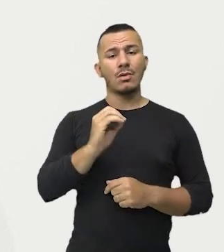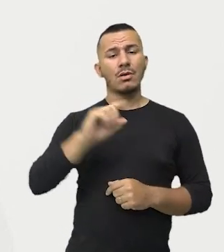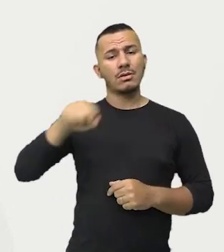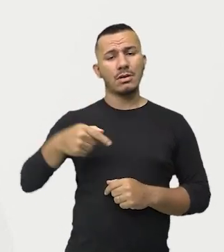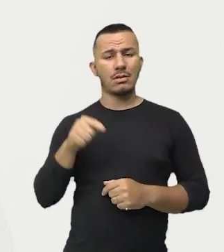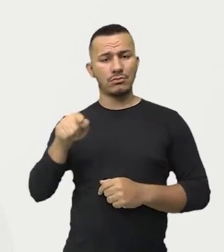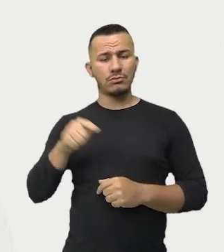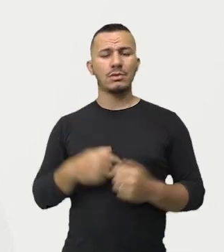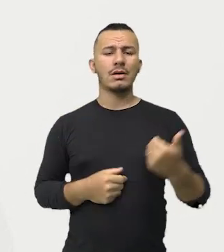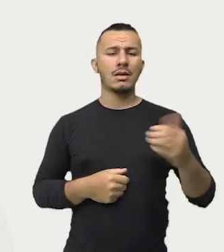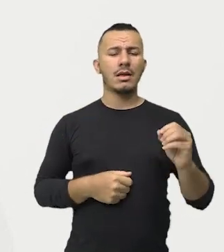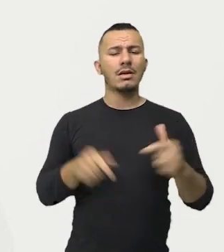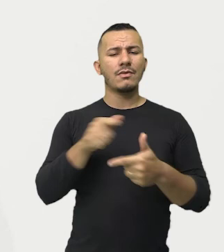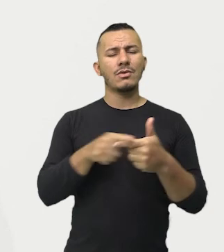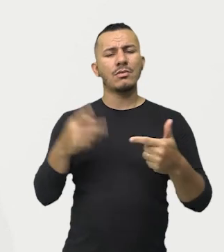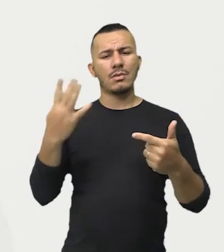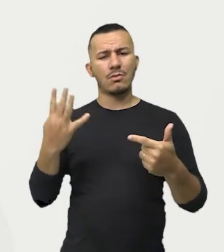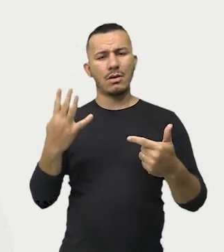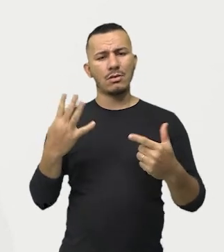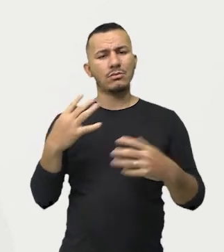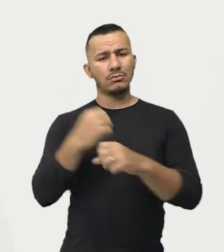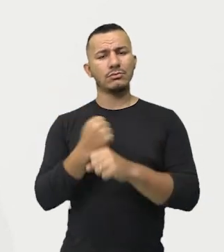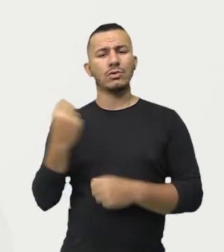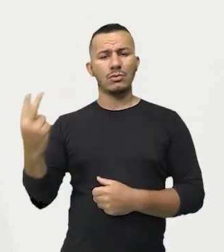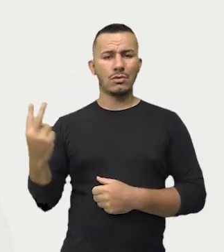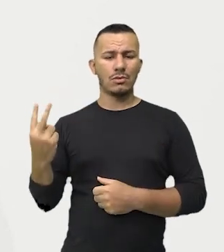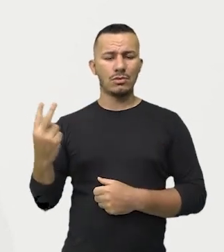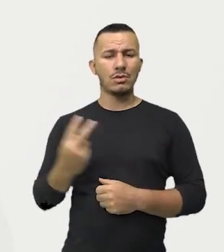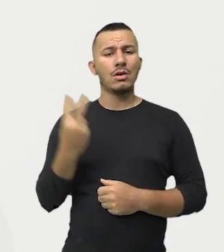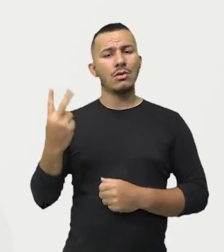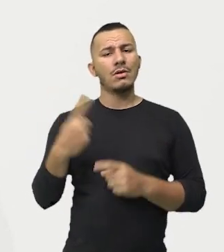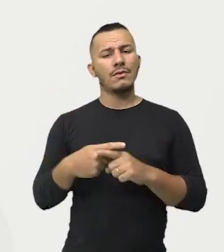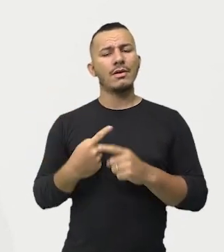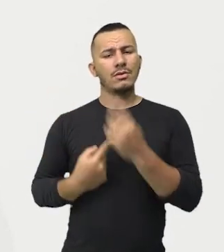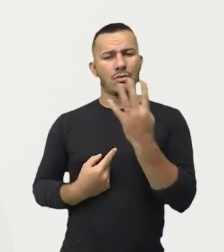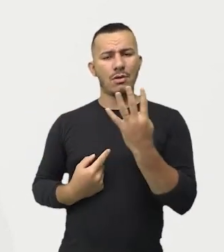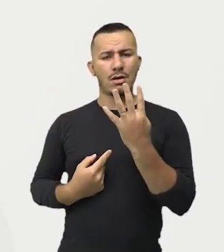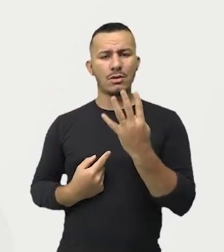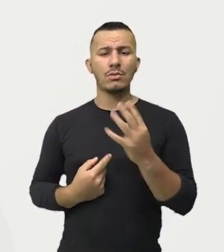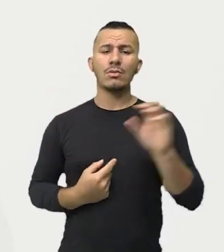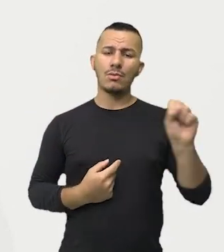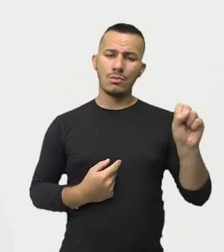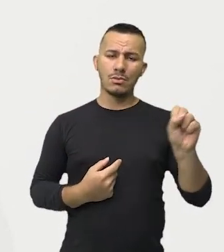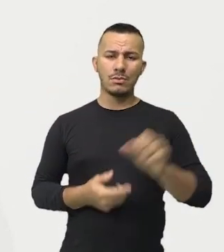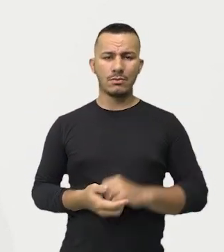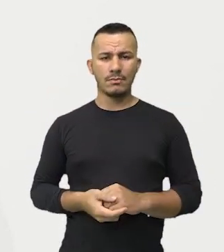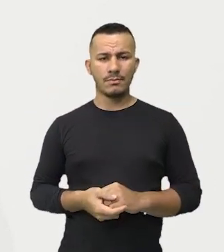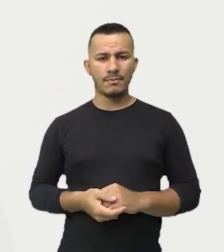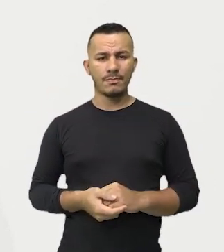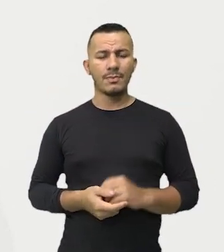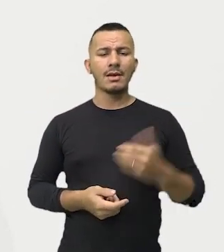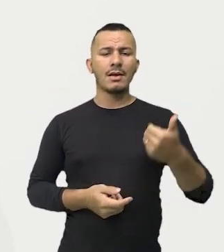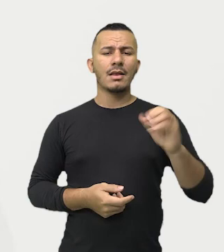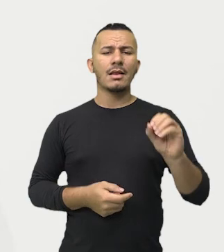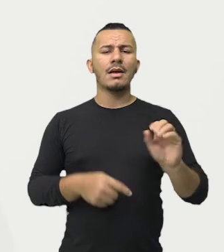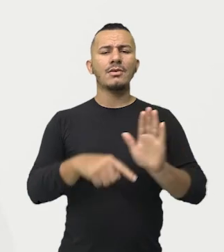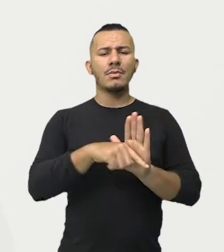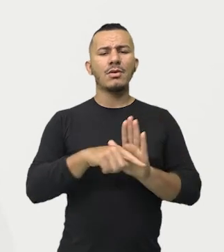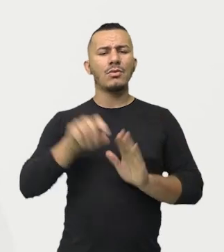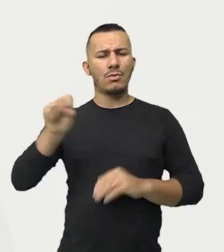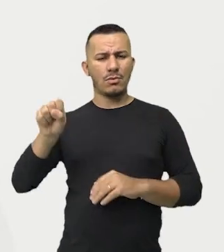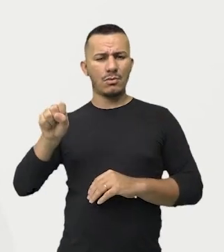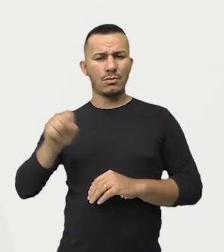vírgula. 10 dividido para 4 é 2. 2 vezes 4, 8. 10 menos